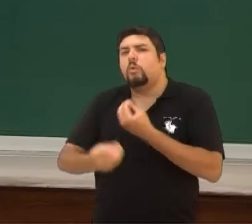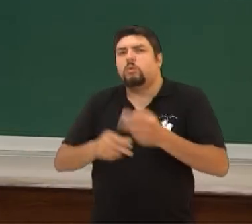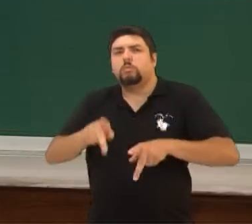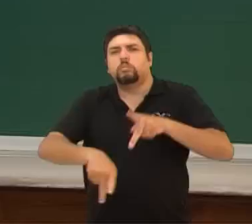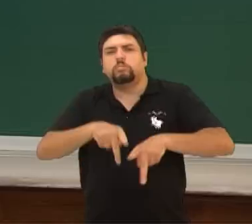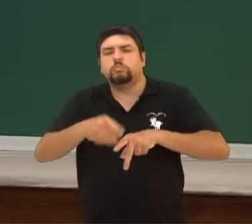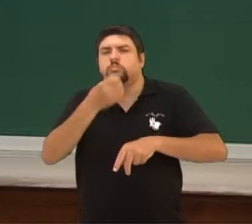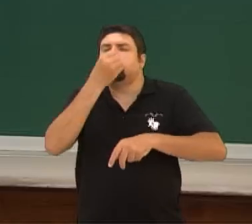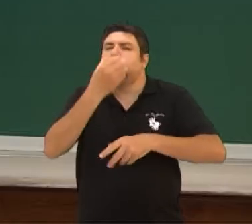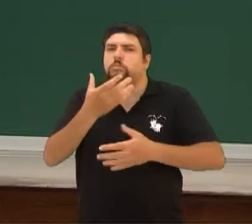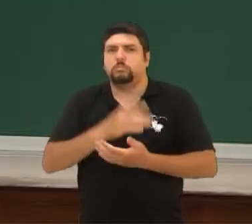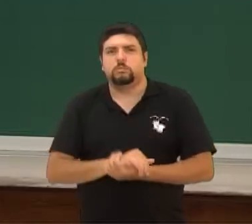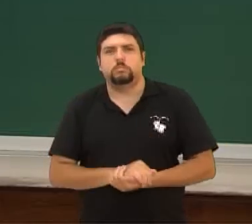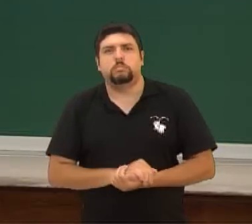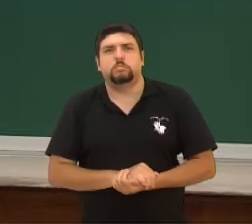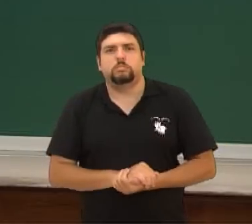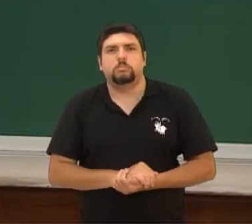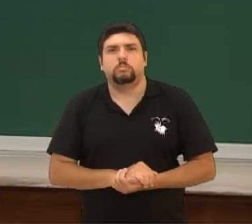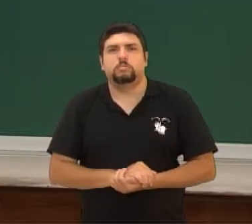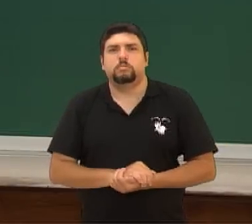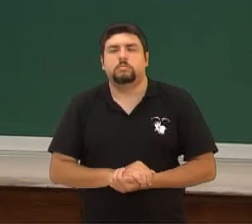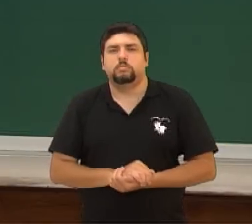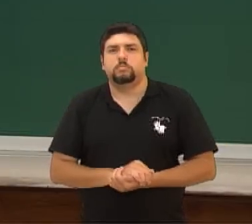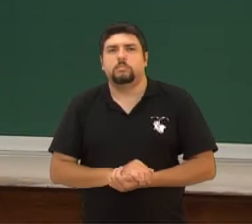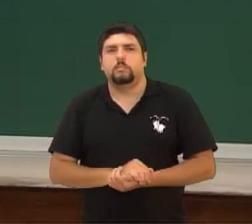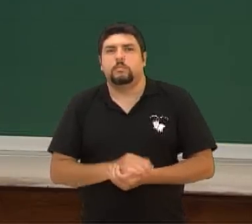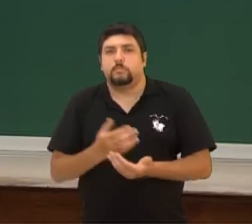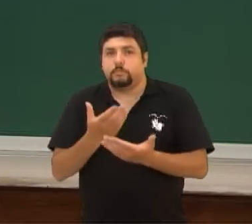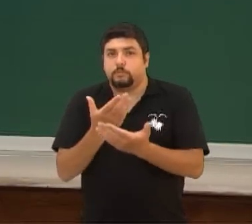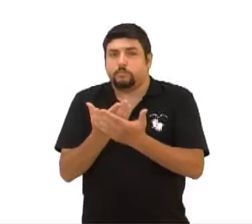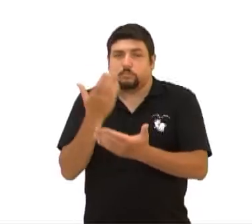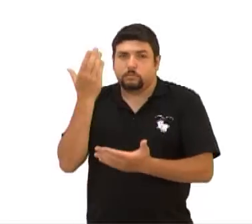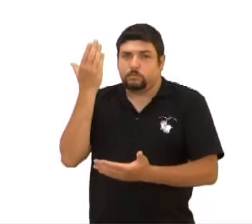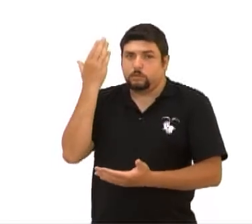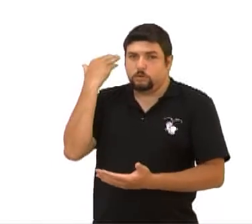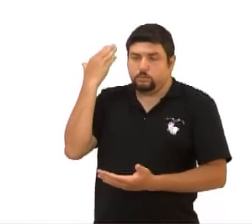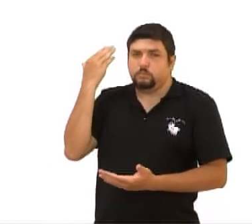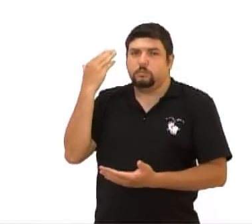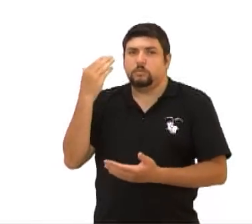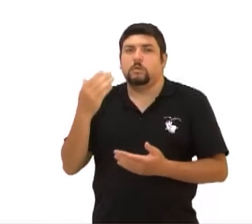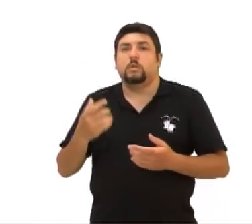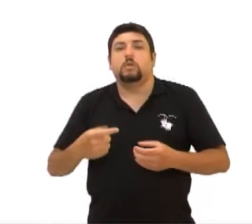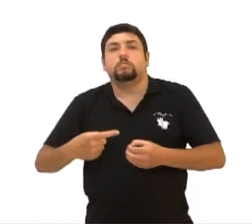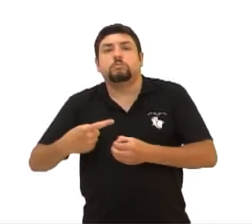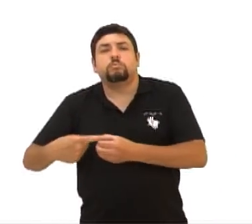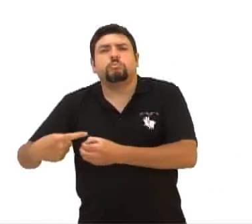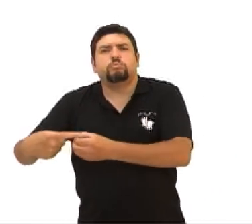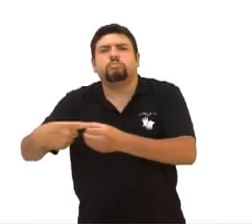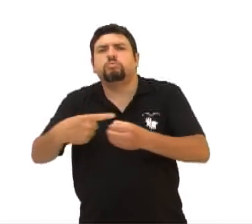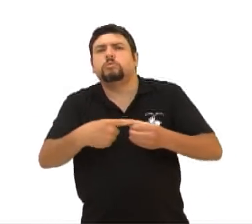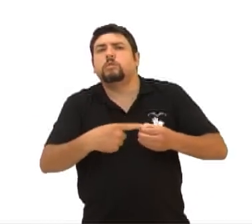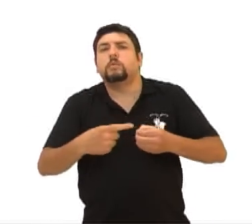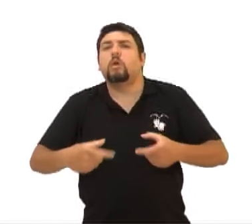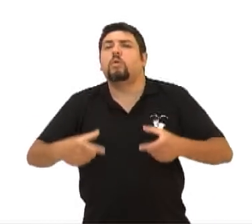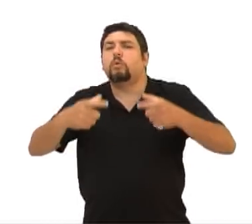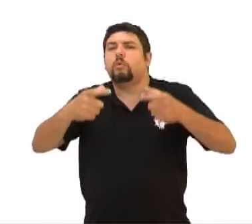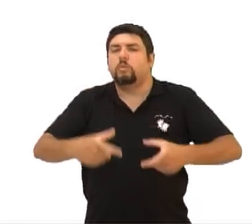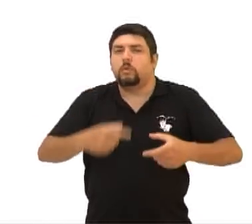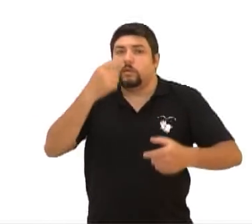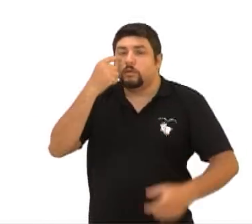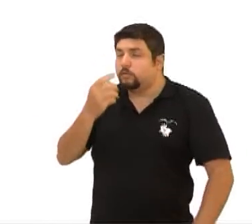continente. Na aula anterior, fazendo um remember aí rapidinho, vimos o processo de urbanização do norte da